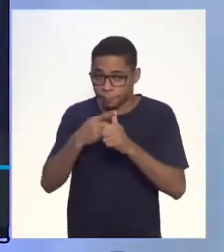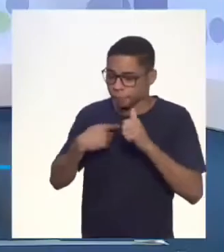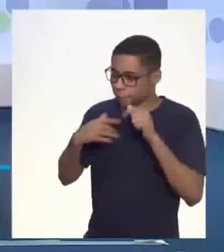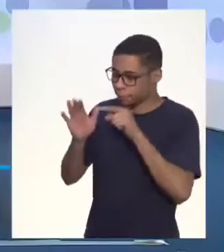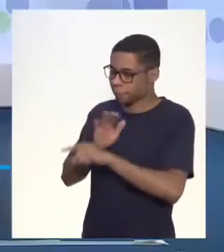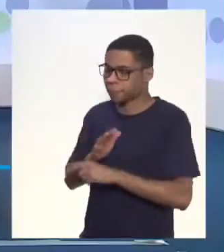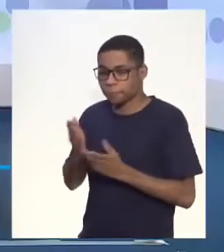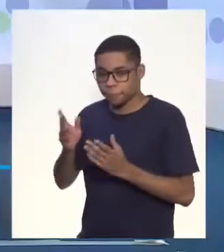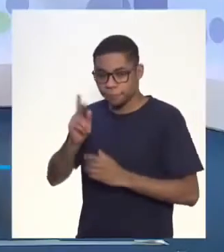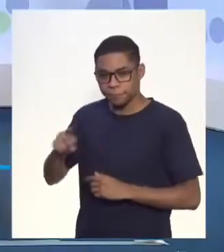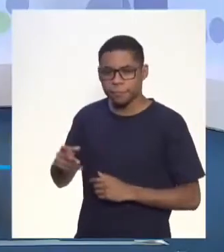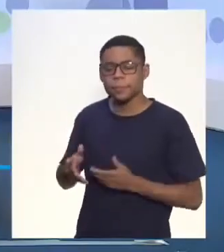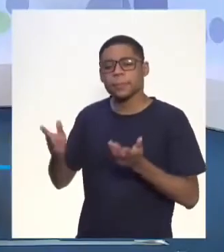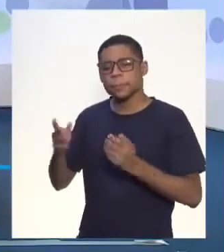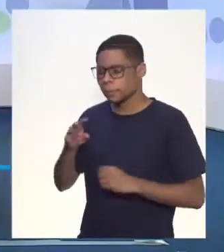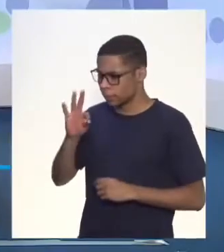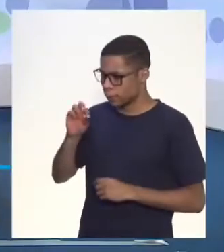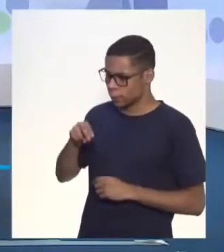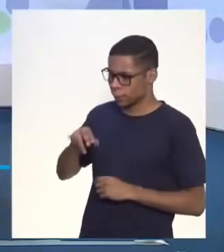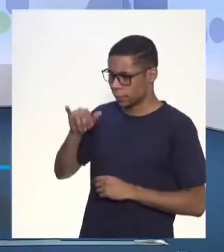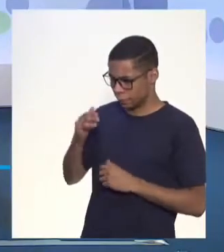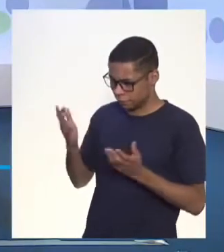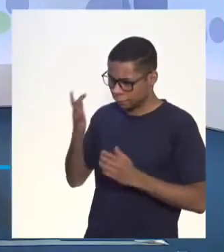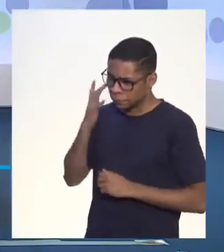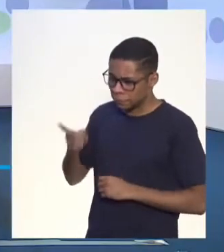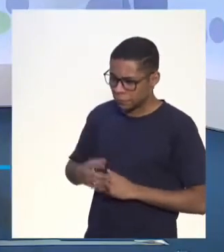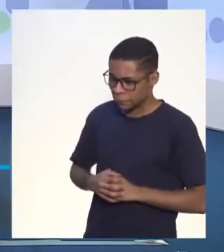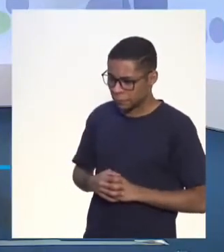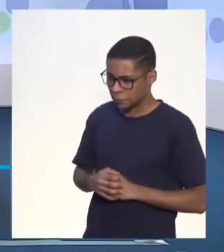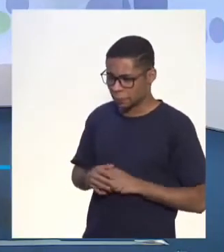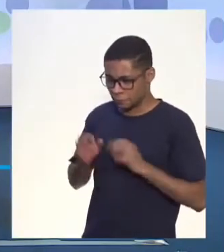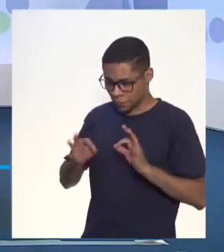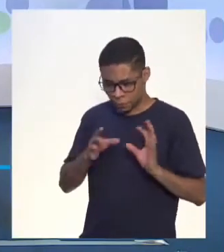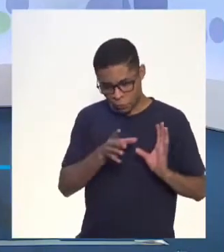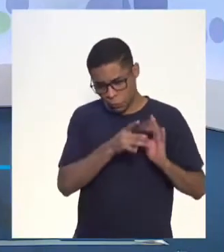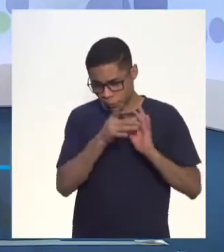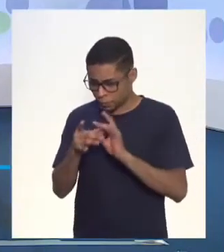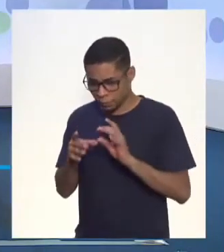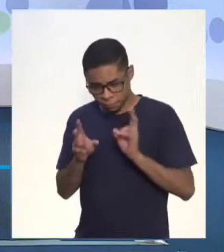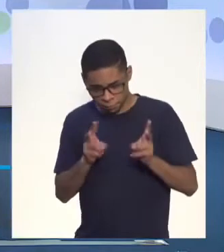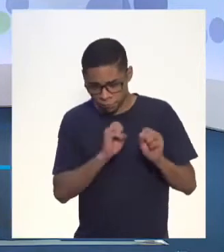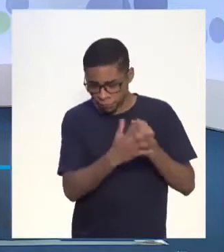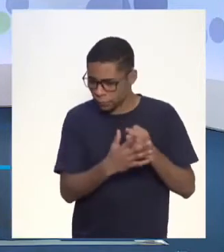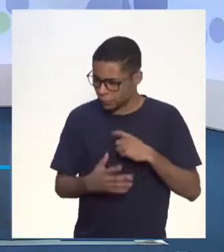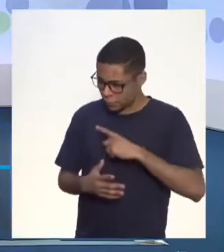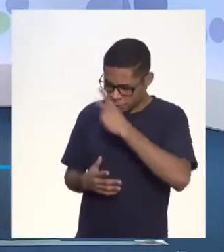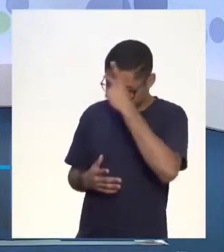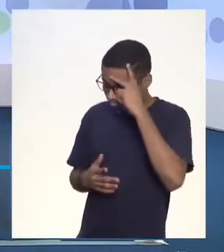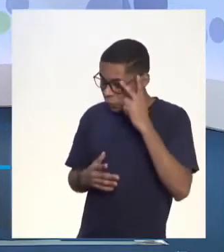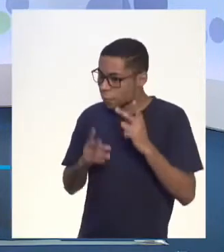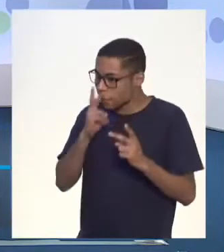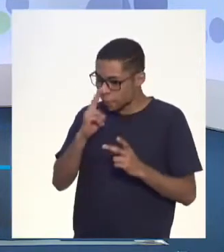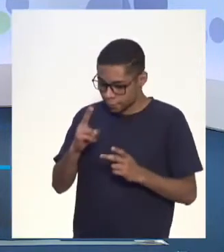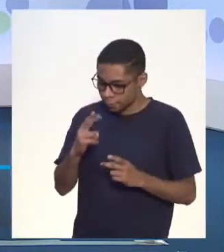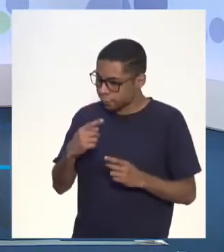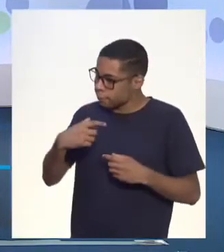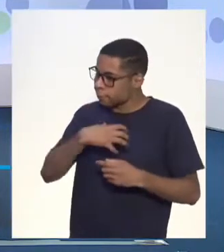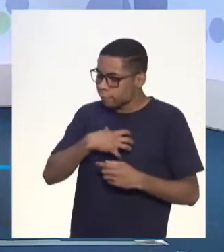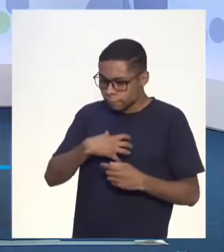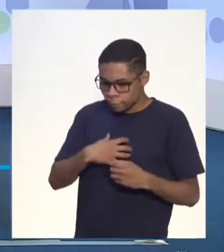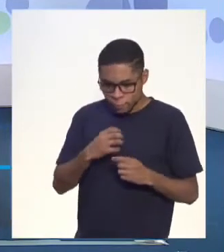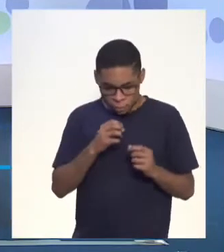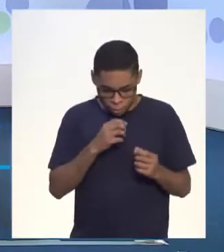professor aqui. Professor Tony, será, já nesse contexto, tem pessoas que têm mais facilidade, vamos pensar assim,